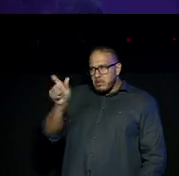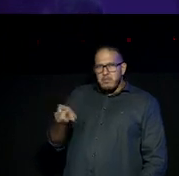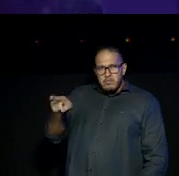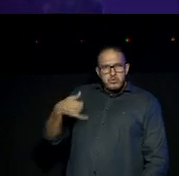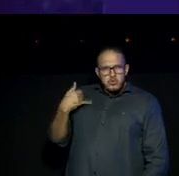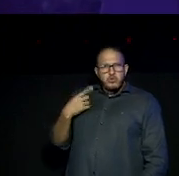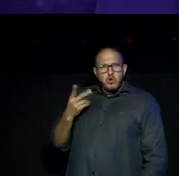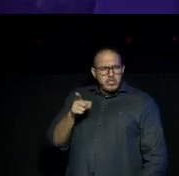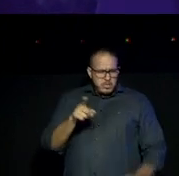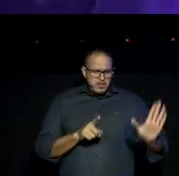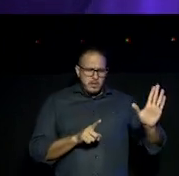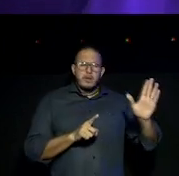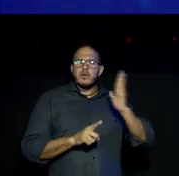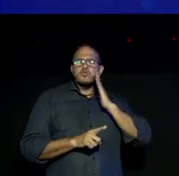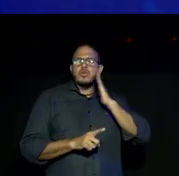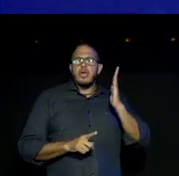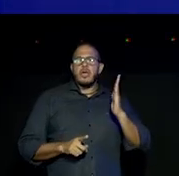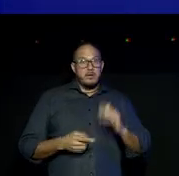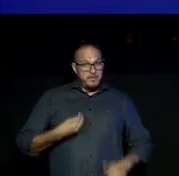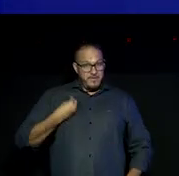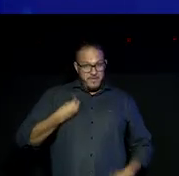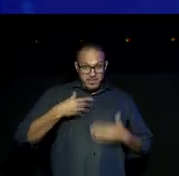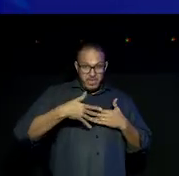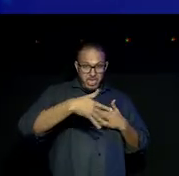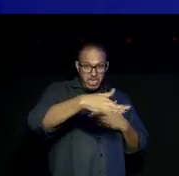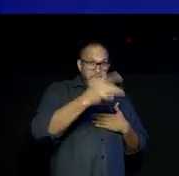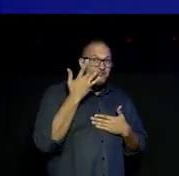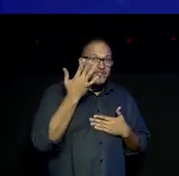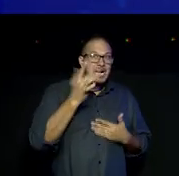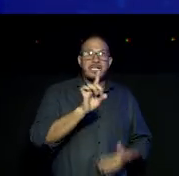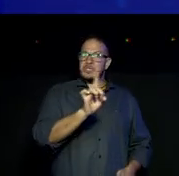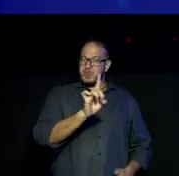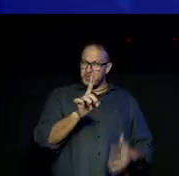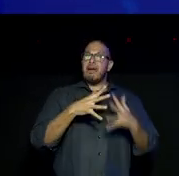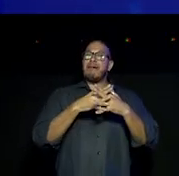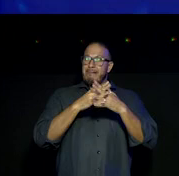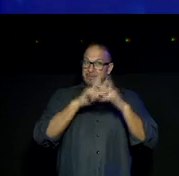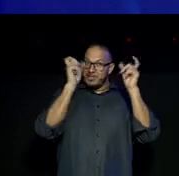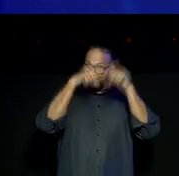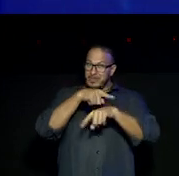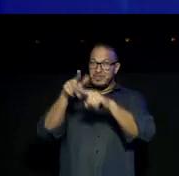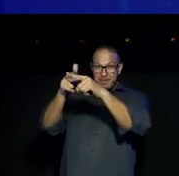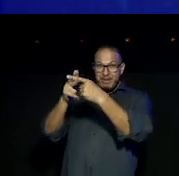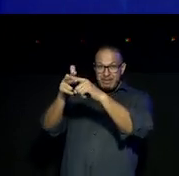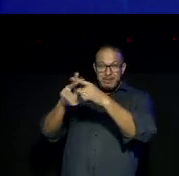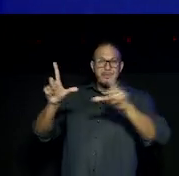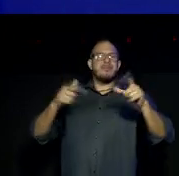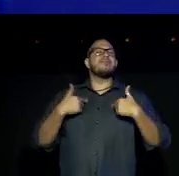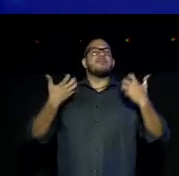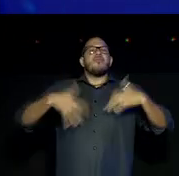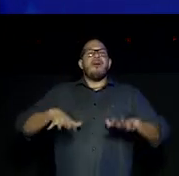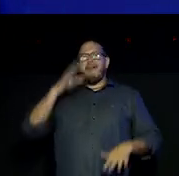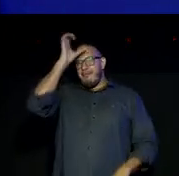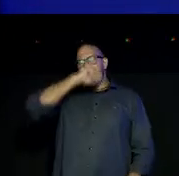comigo. Olha que viver é complexo, muito mais do que consertar tela plana. E a gente não quer